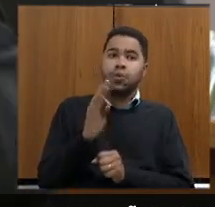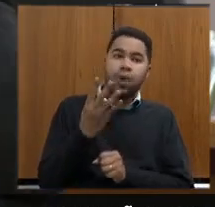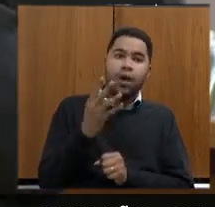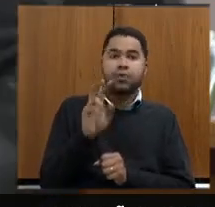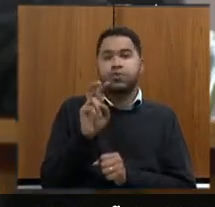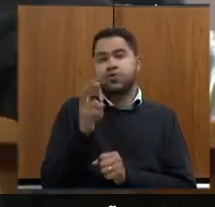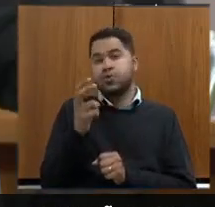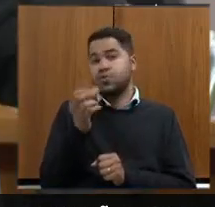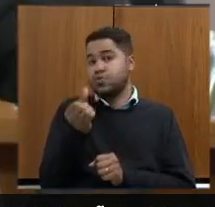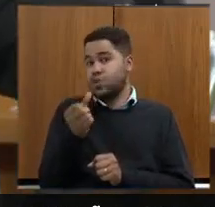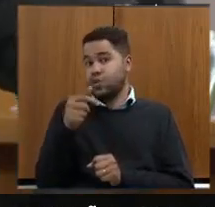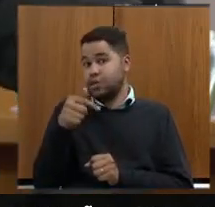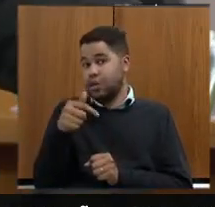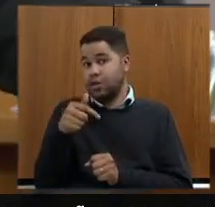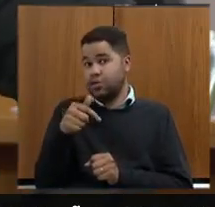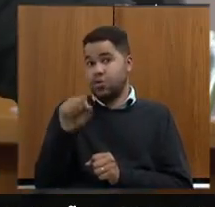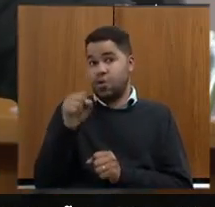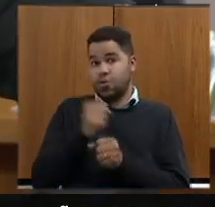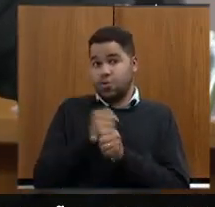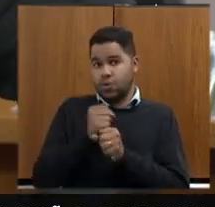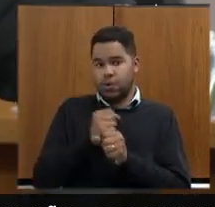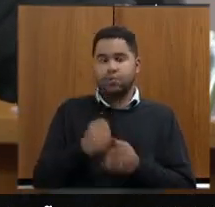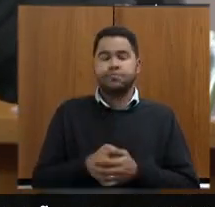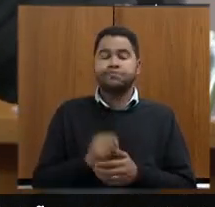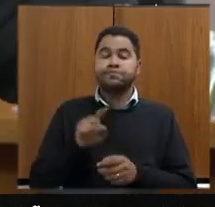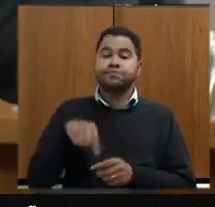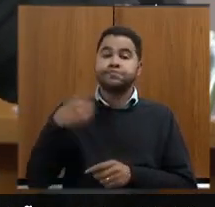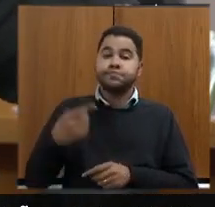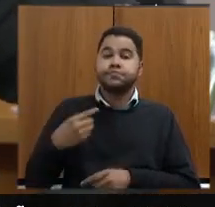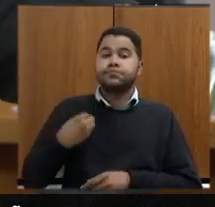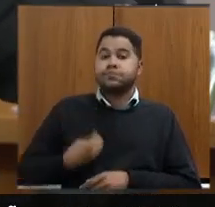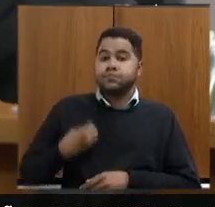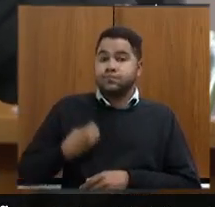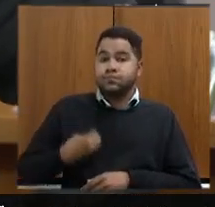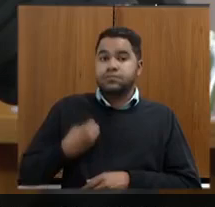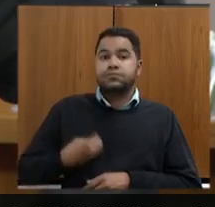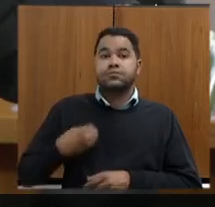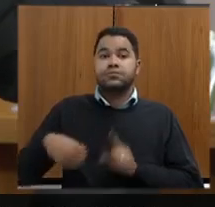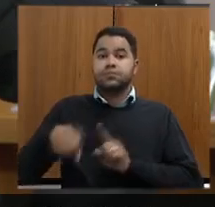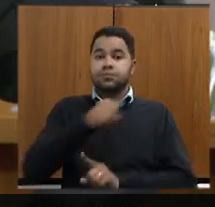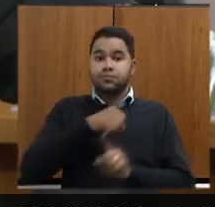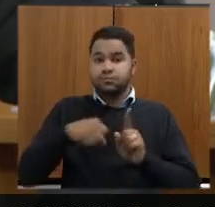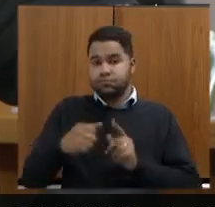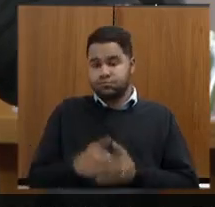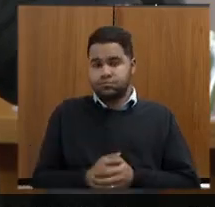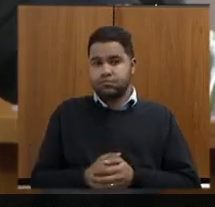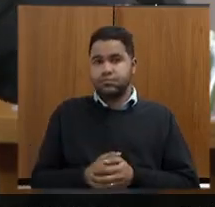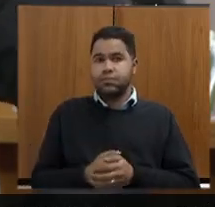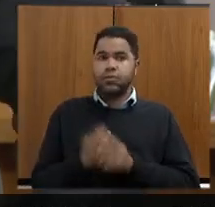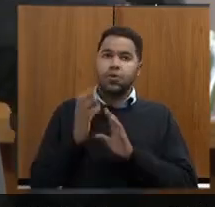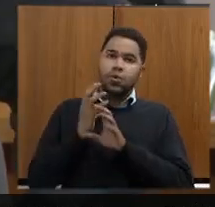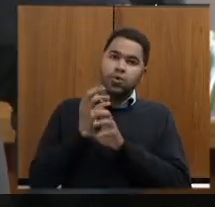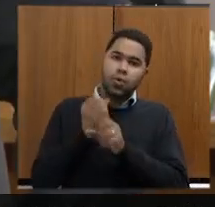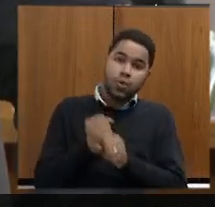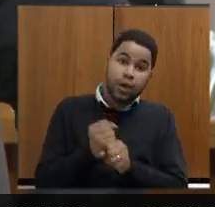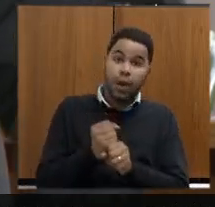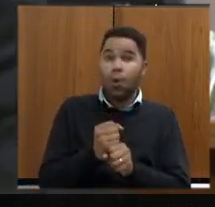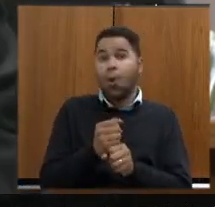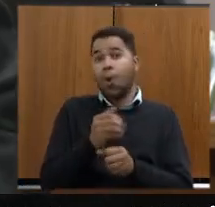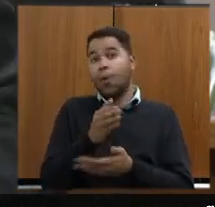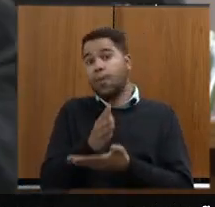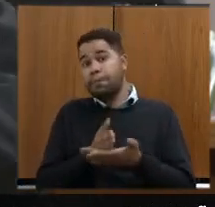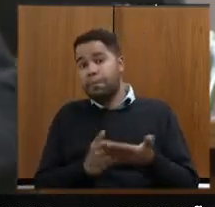seis sete oito anos a outra coisa estão a participação né nas sociedades Total ou parcial